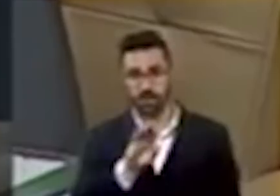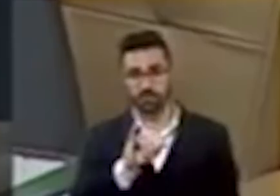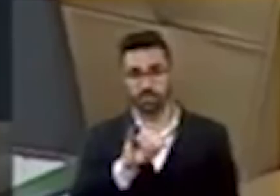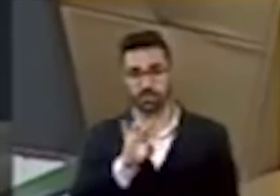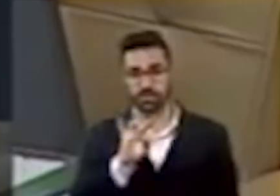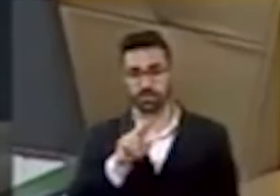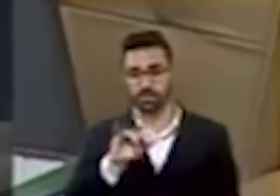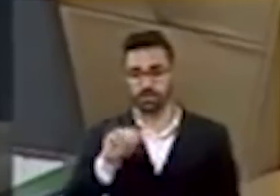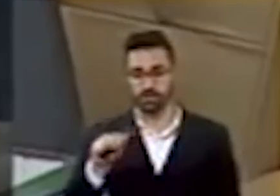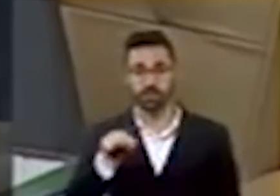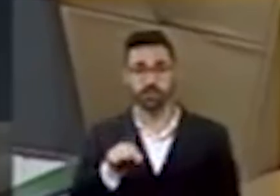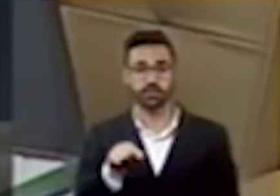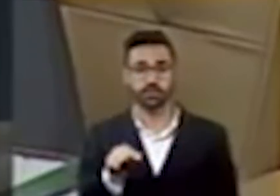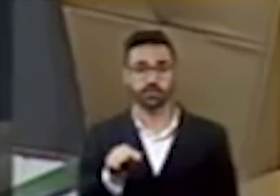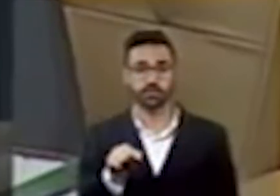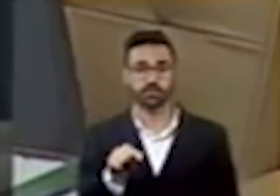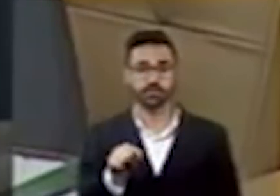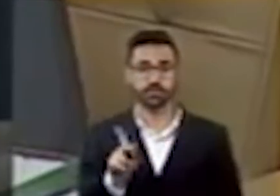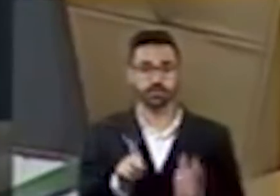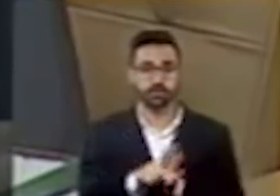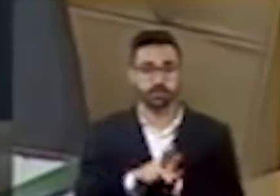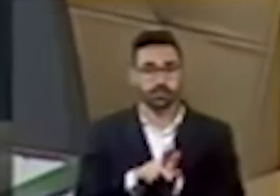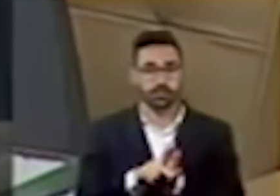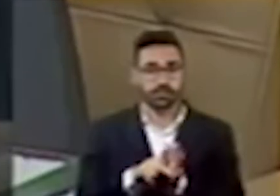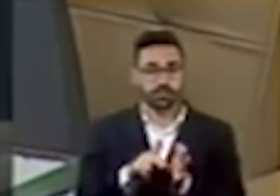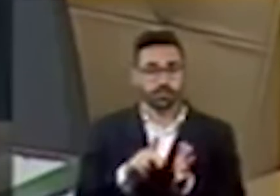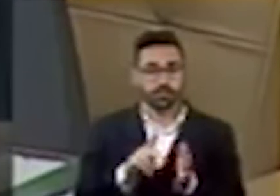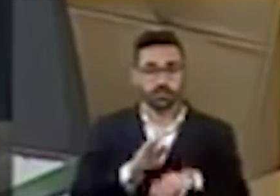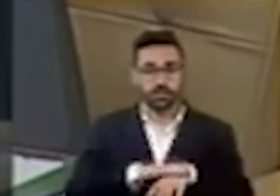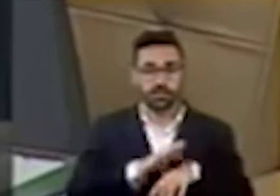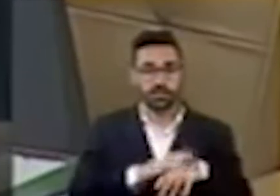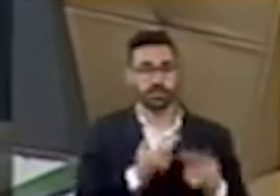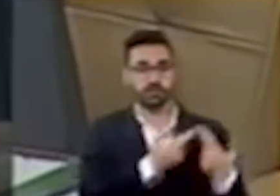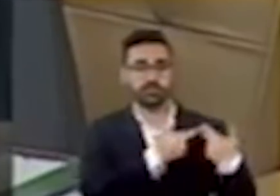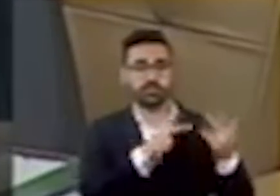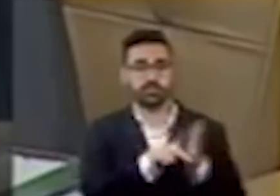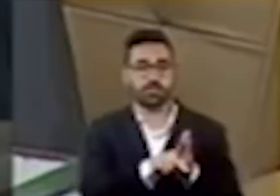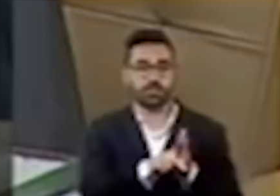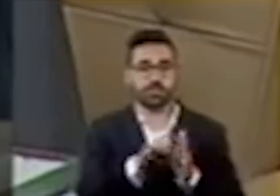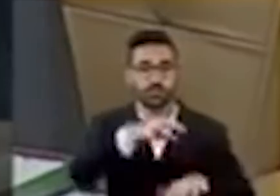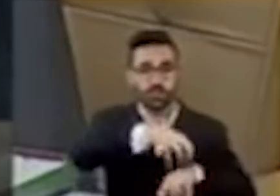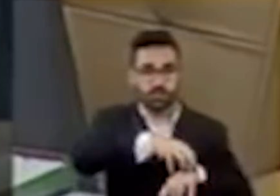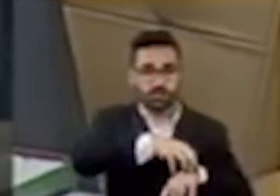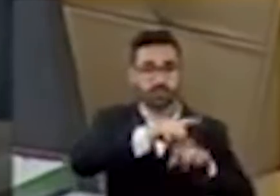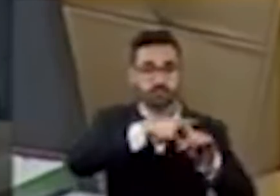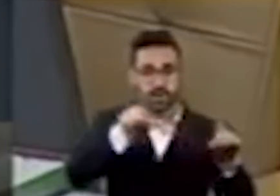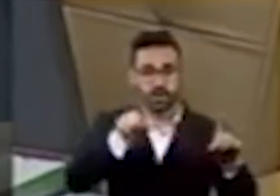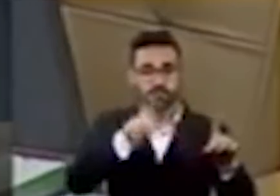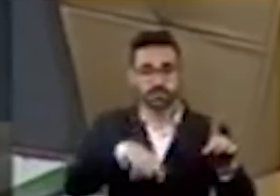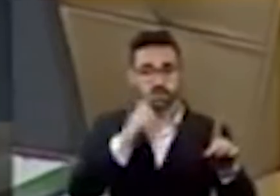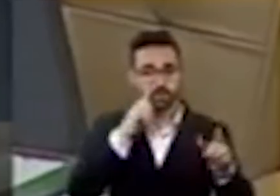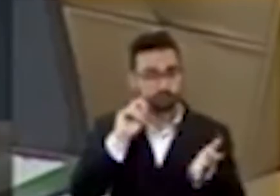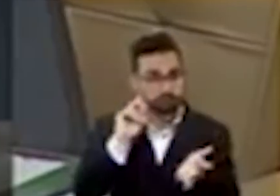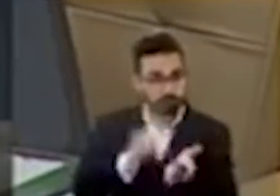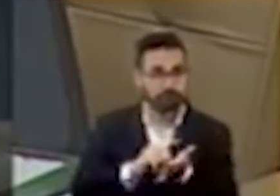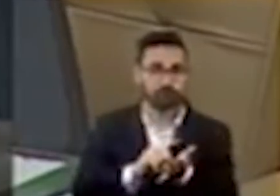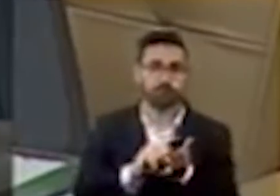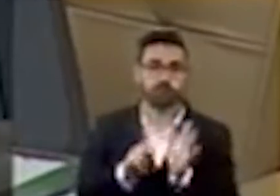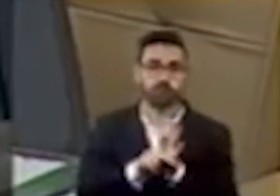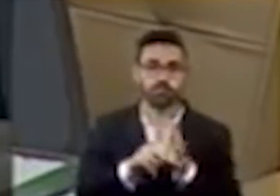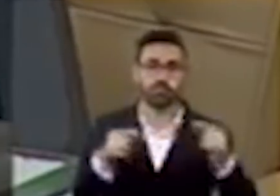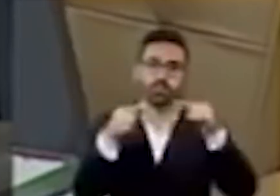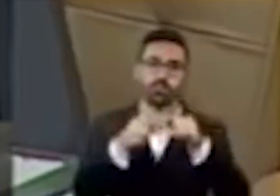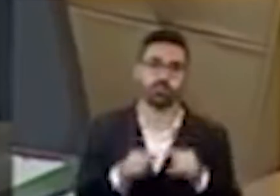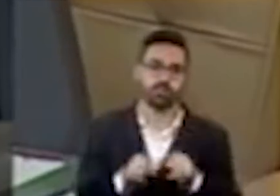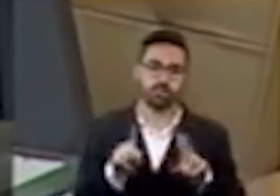faz com que a prerrogativa real seja vista como poderes acima da lei, mas como sendo confinado de acordo